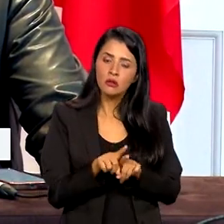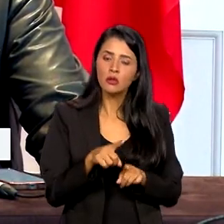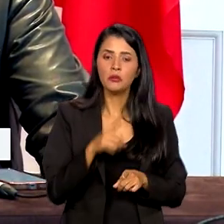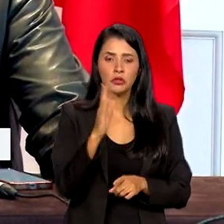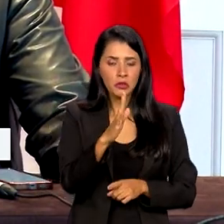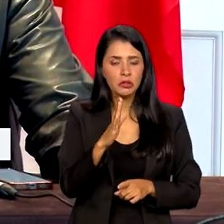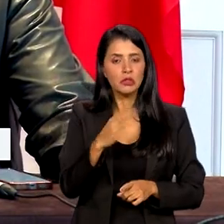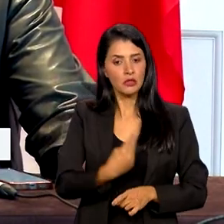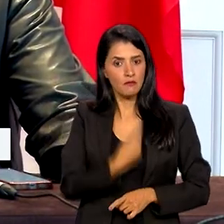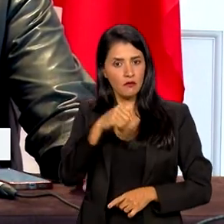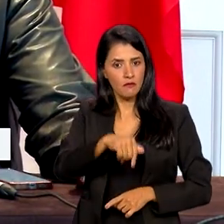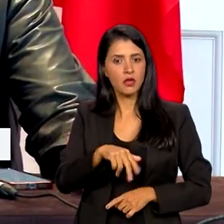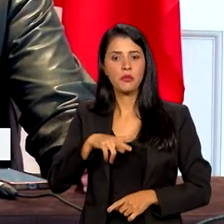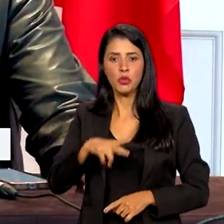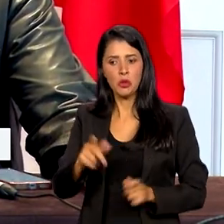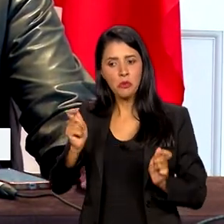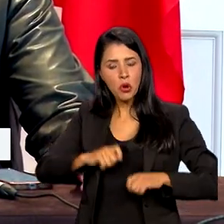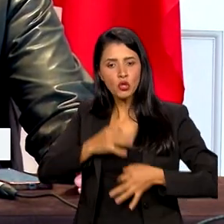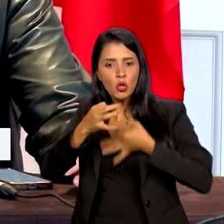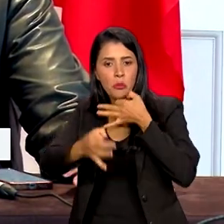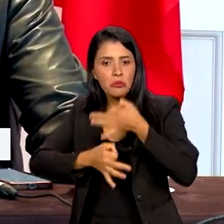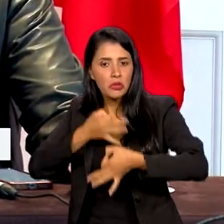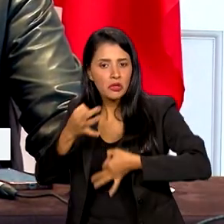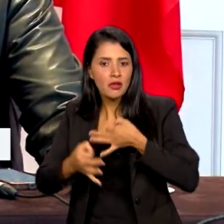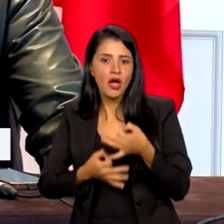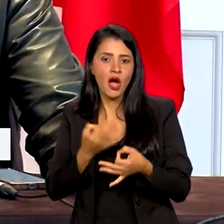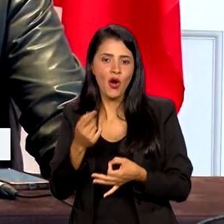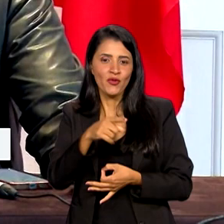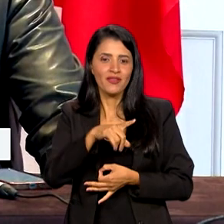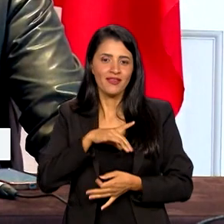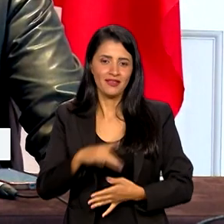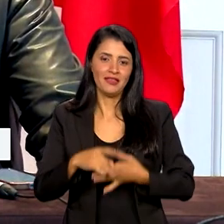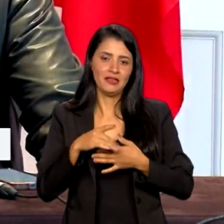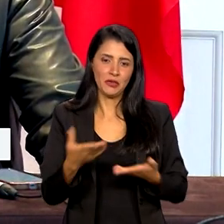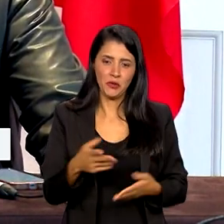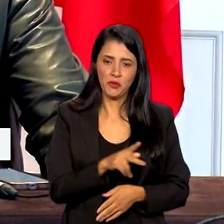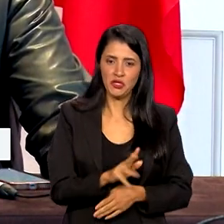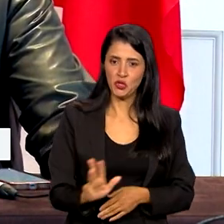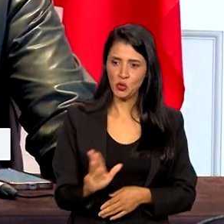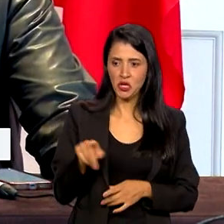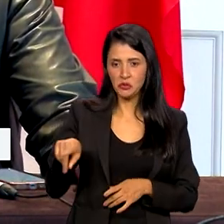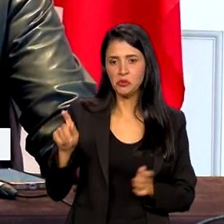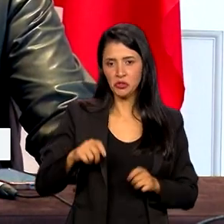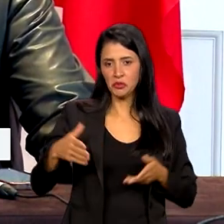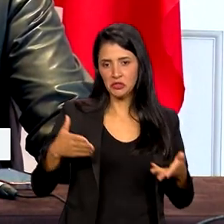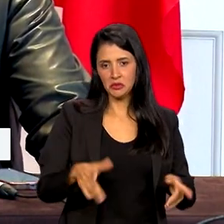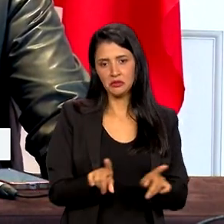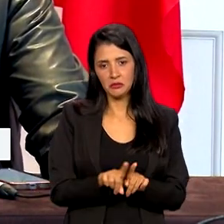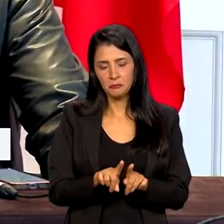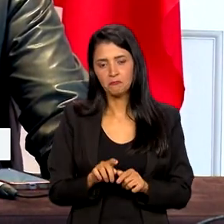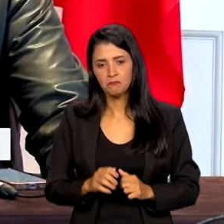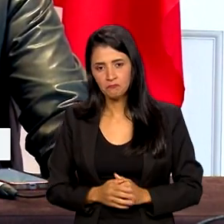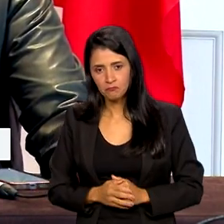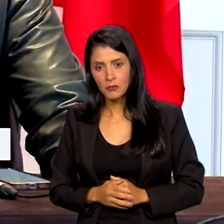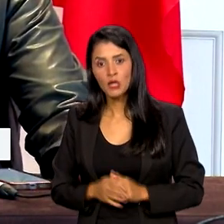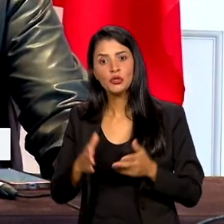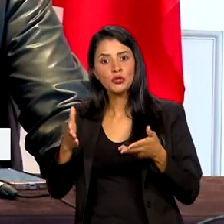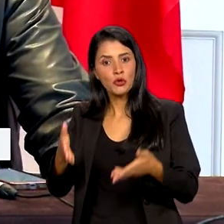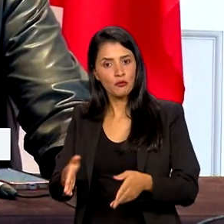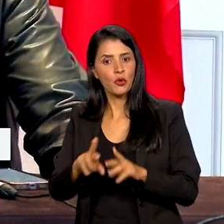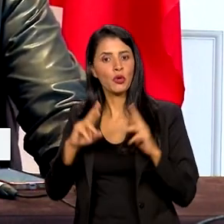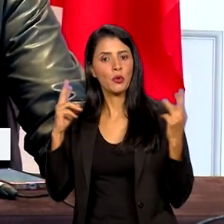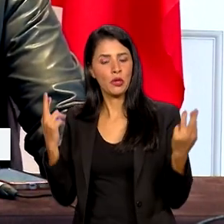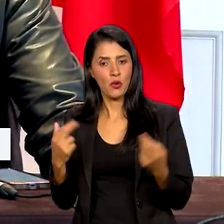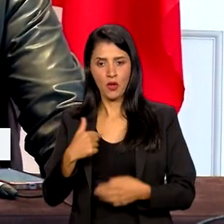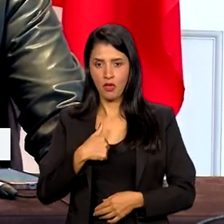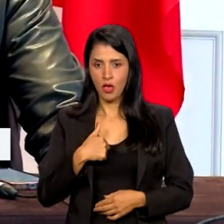opinião sobre esse novo momento do Brasil na liderança do presidente Lula. Participamos da reunião eu, o